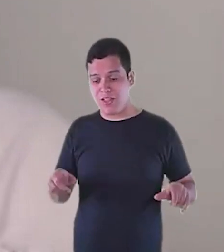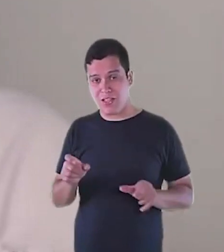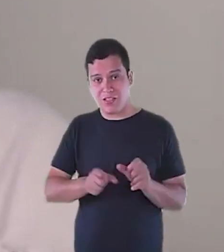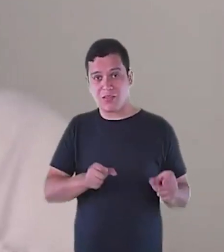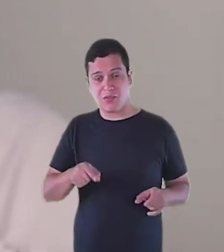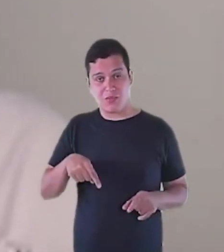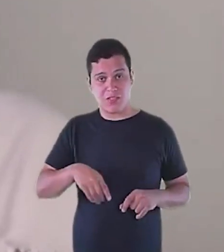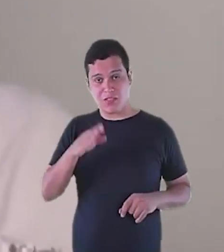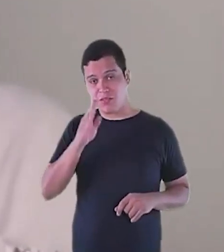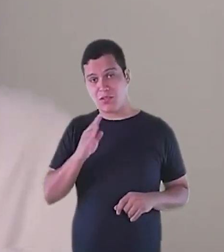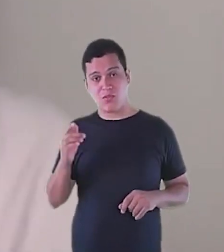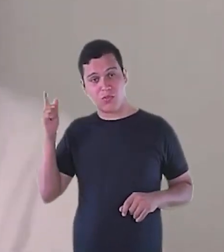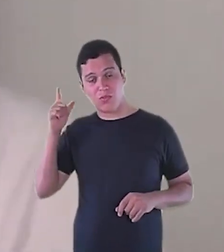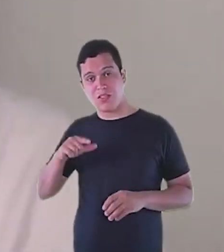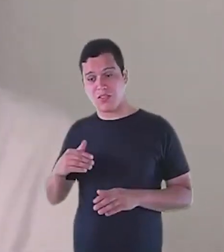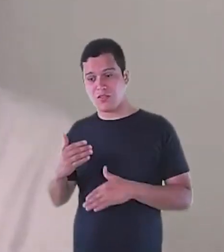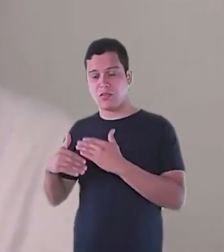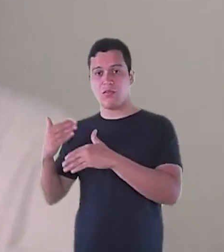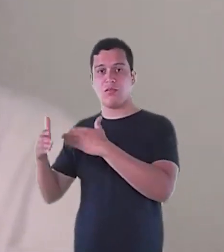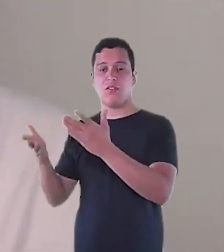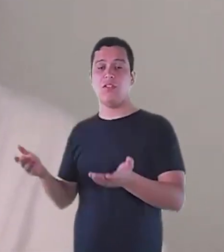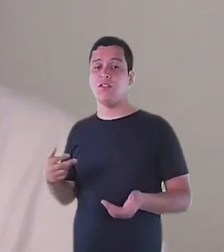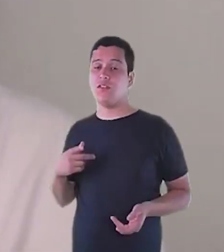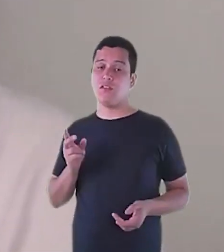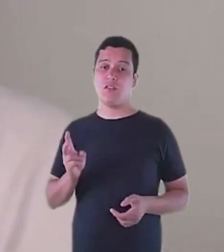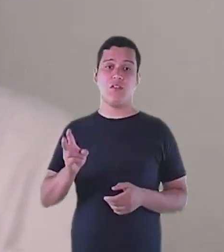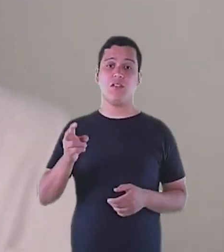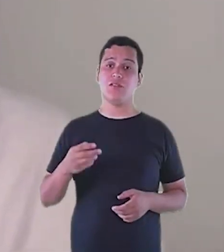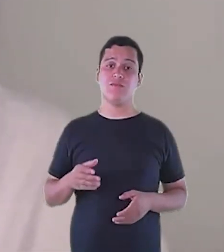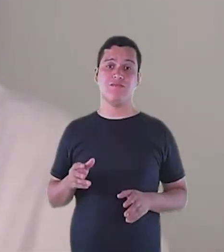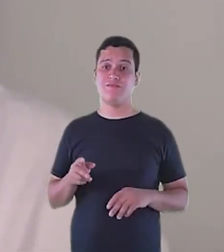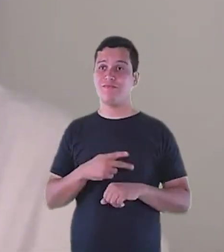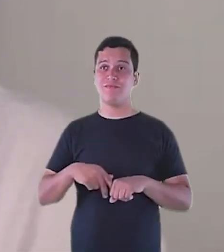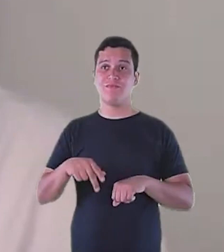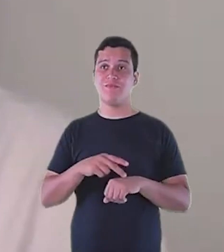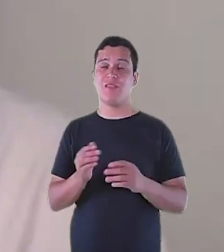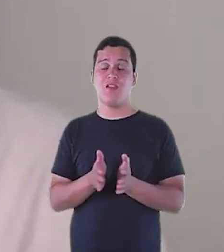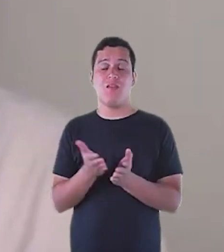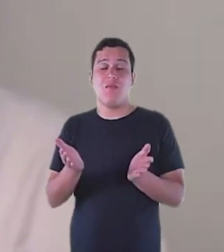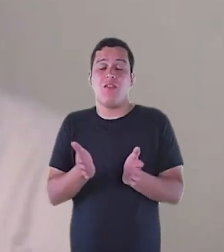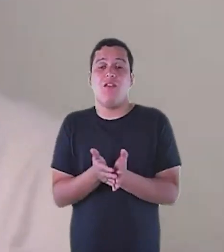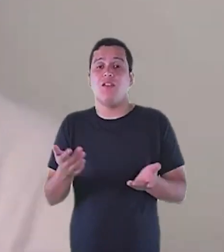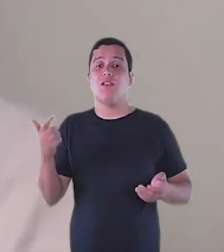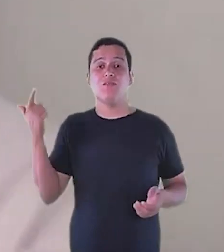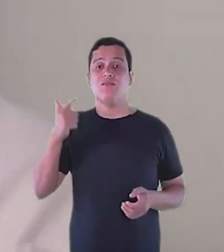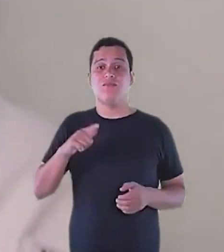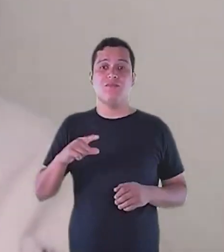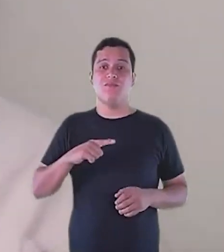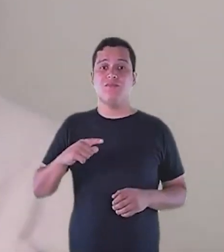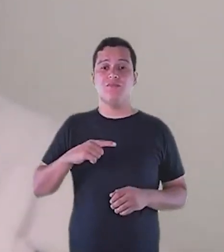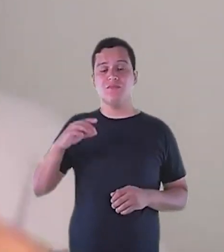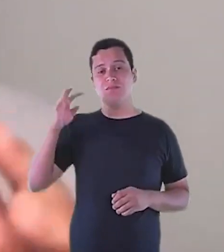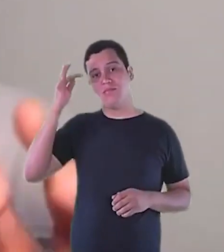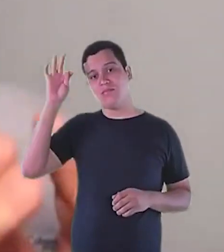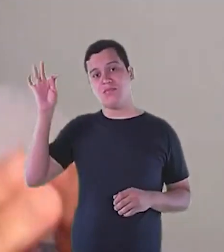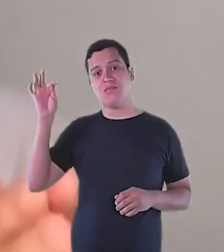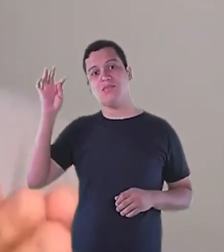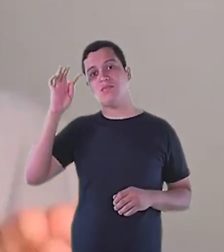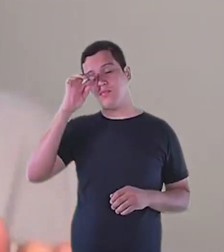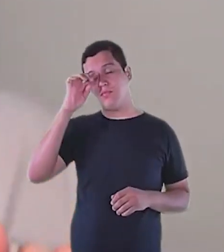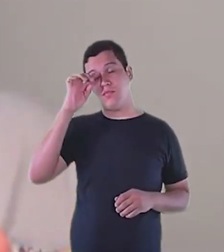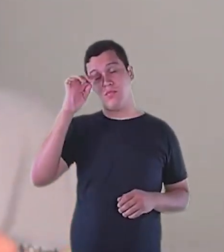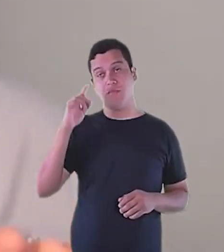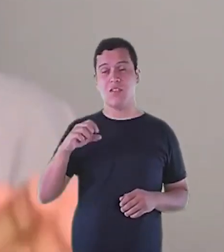realize plenamente, nós vamos ser um país pobre, um país que não inova, um país sem capital humano. Então, assim, por mais que o